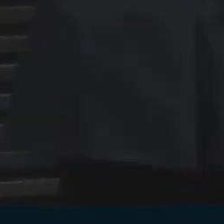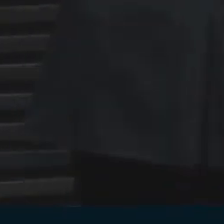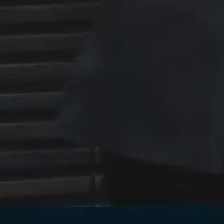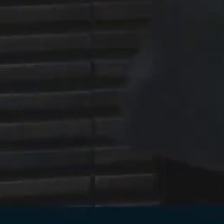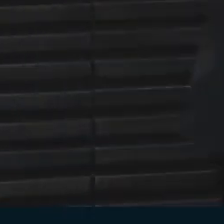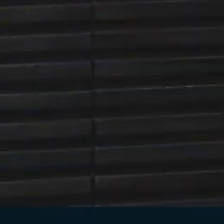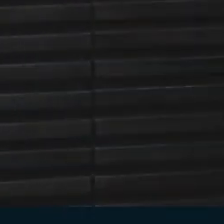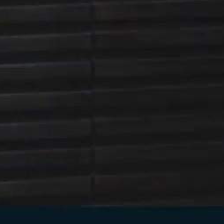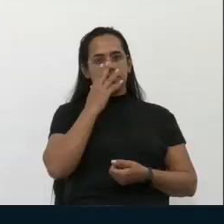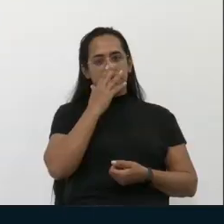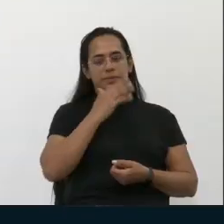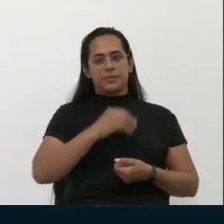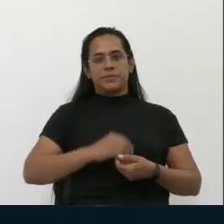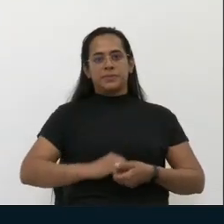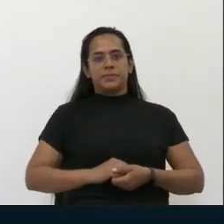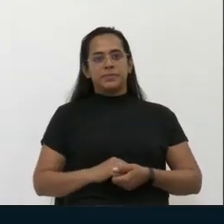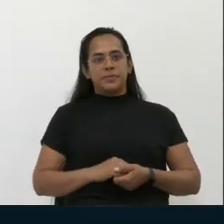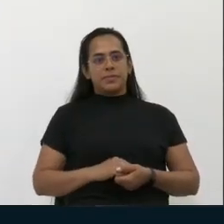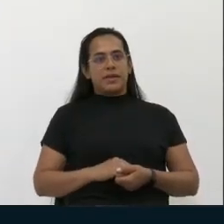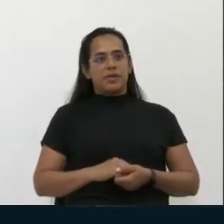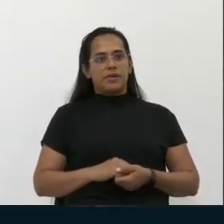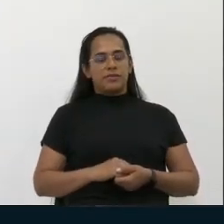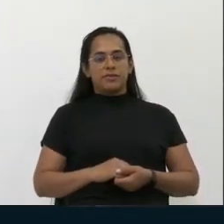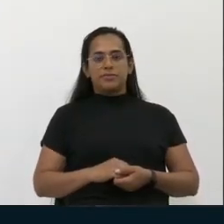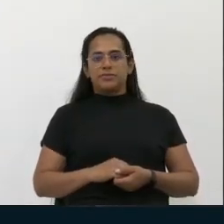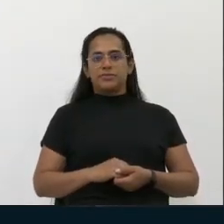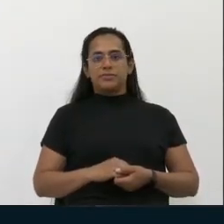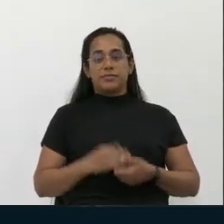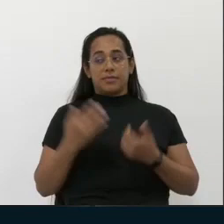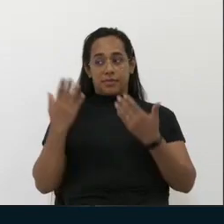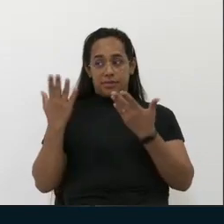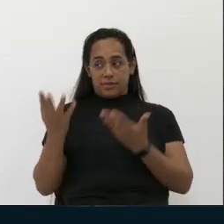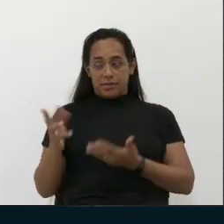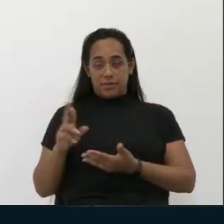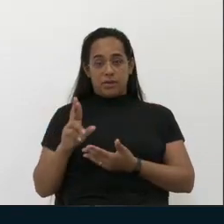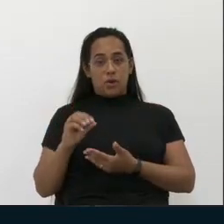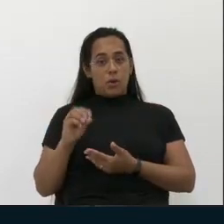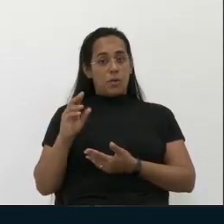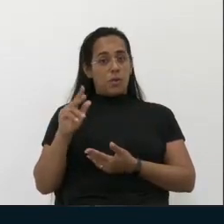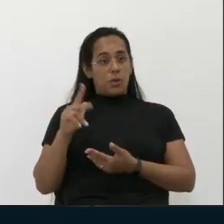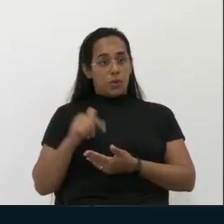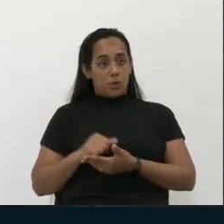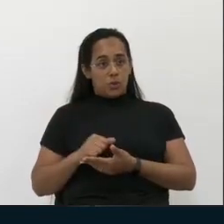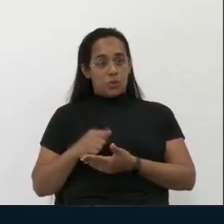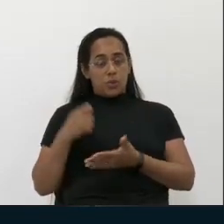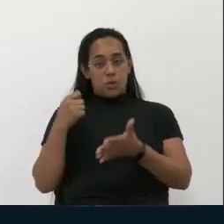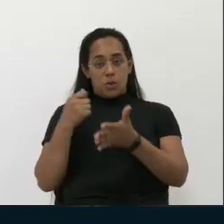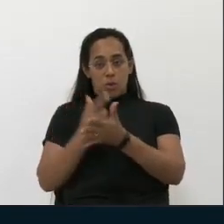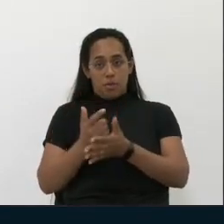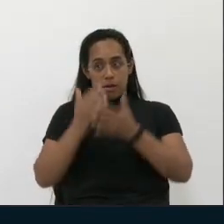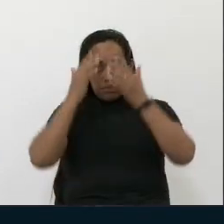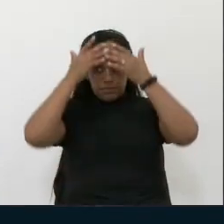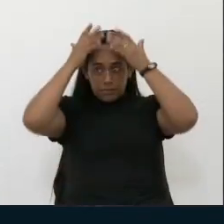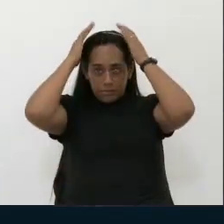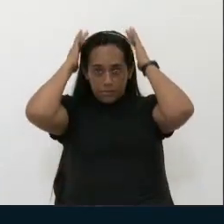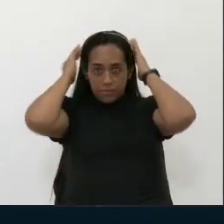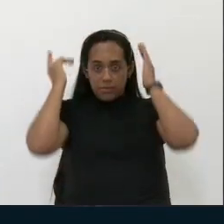são estatizados. Rômulo, daqui a pouco vão comprar a peruca sua com dinheiro público. Fica quieto aí, por favor.